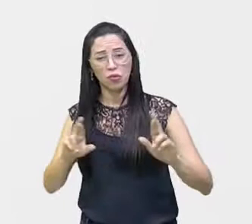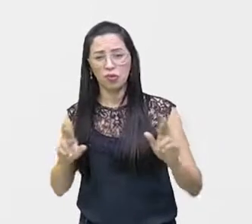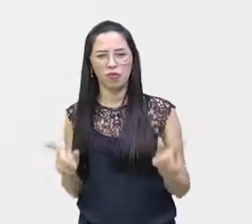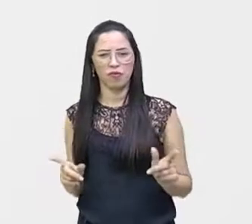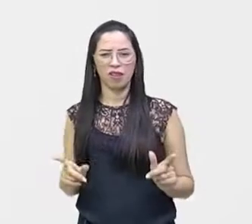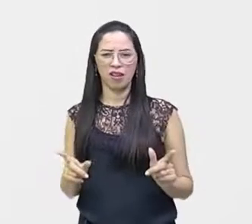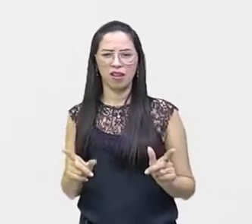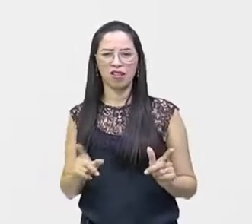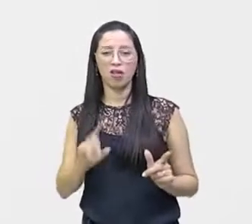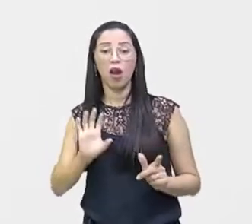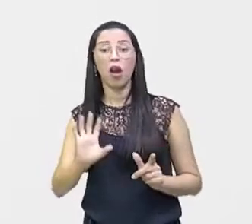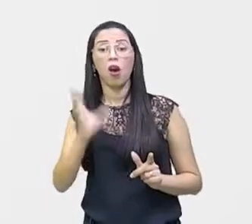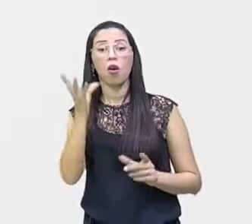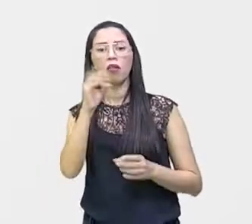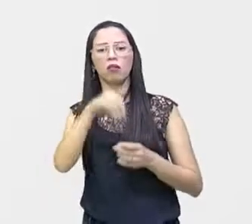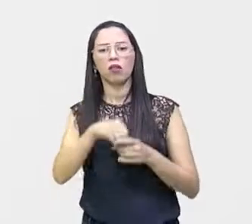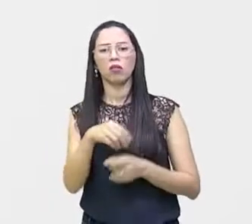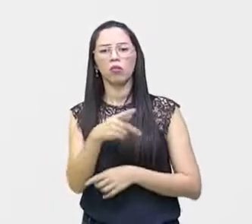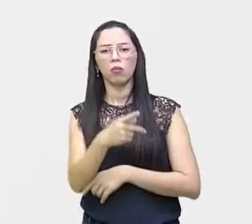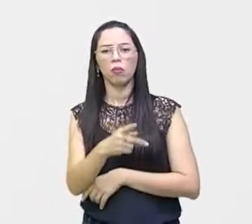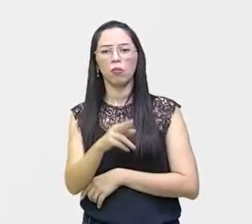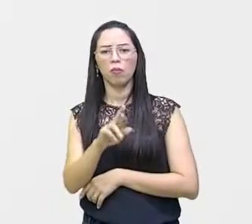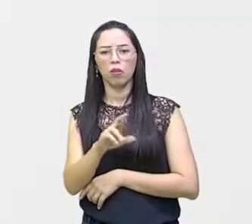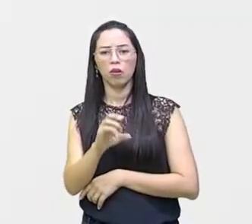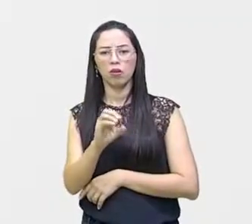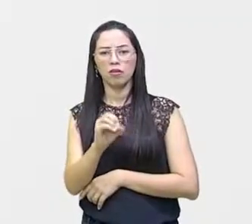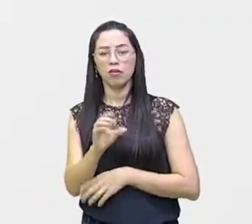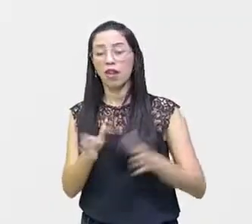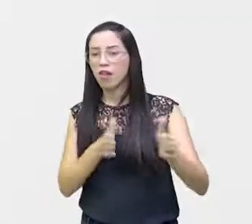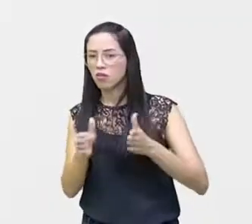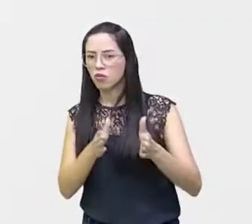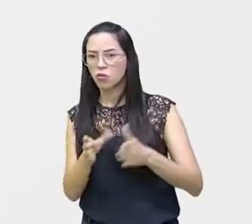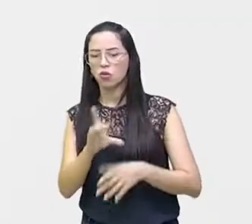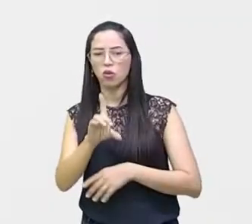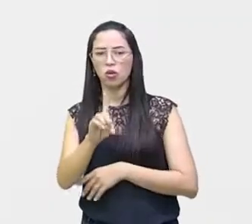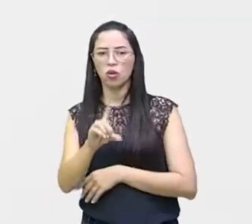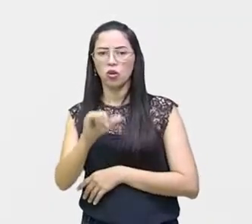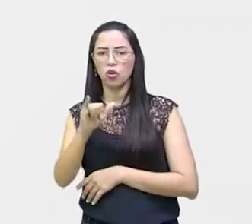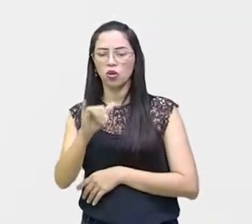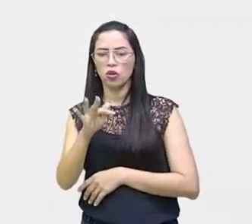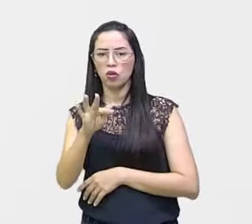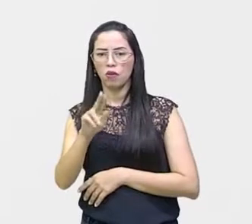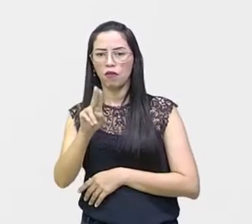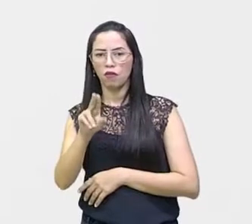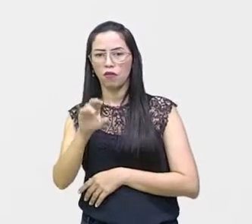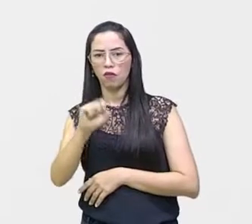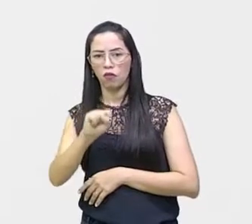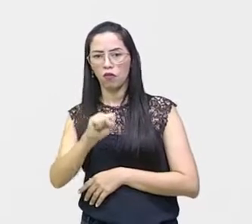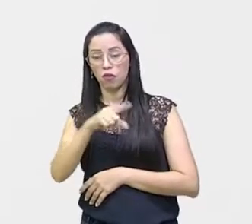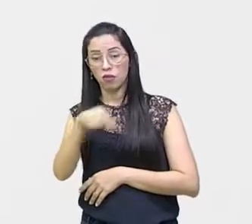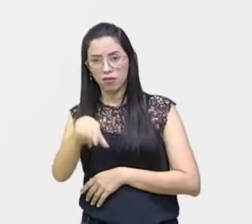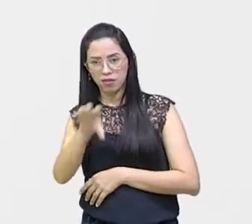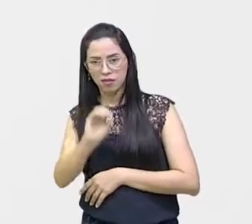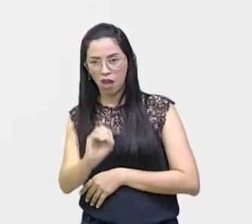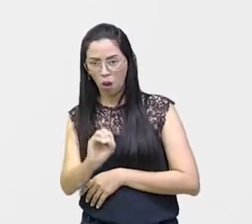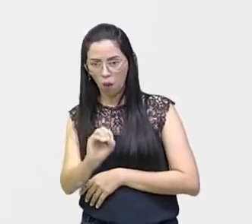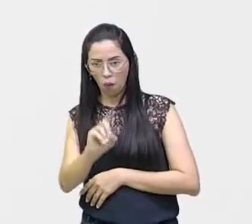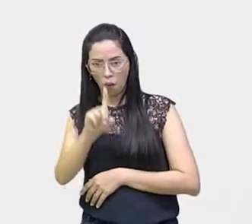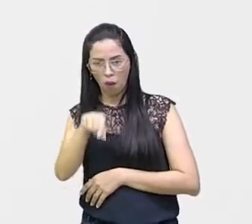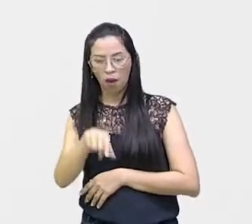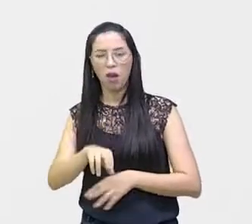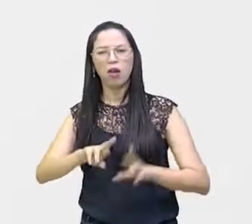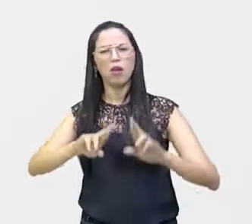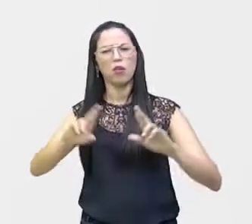pelo processo de difusão. Como vocês viram, aqui tem a água-viva como exemplo de animal